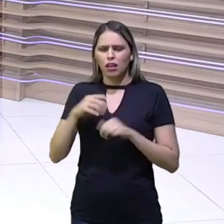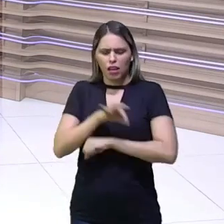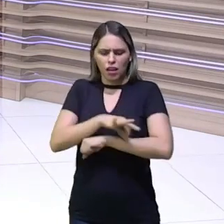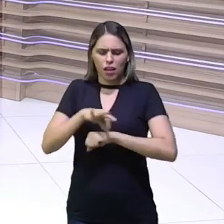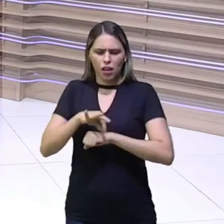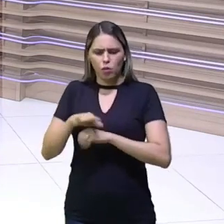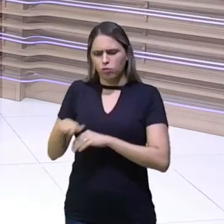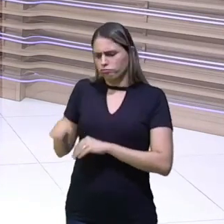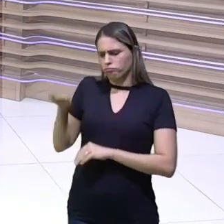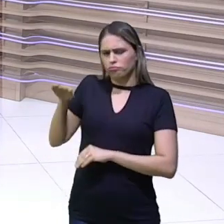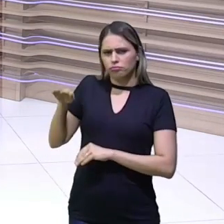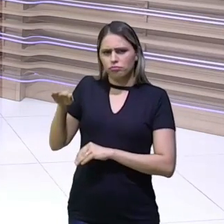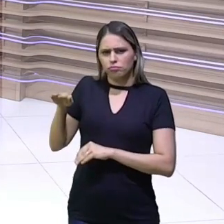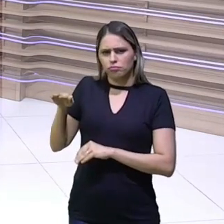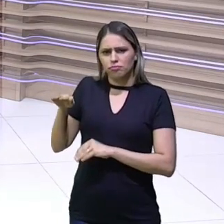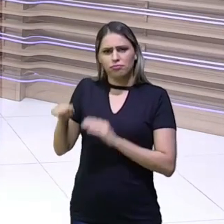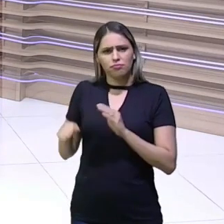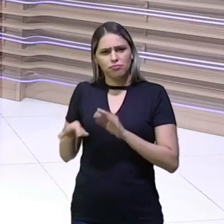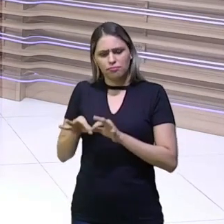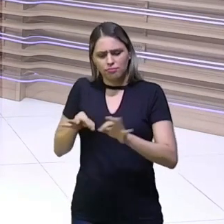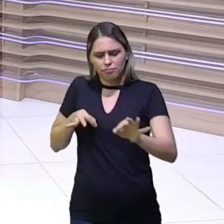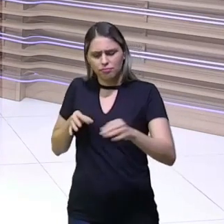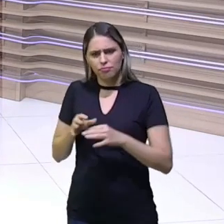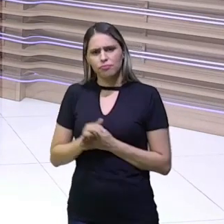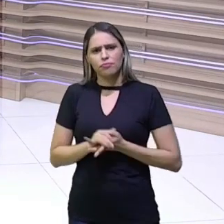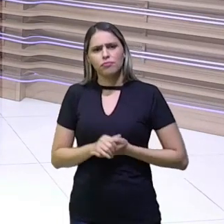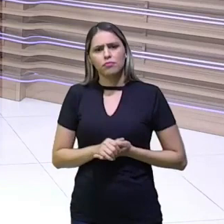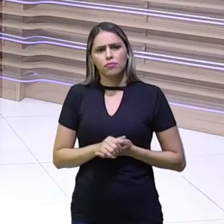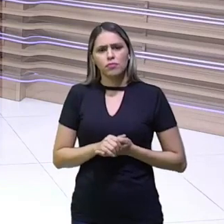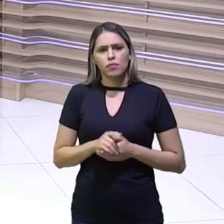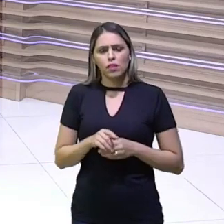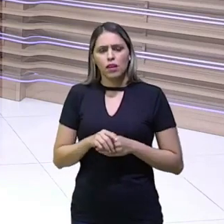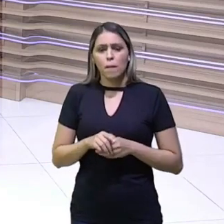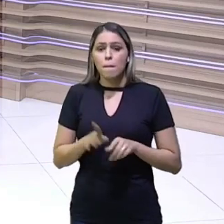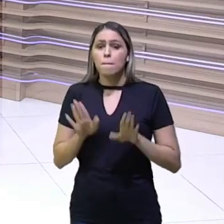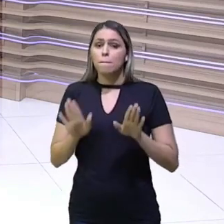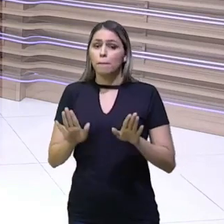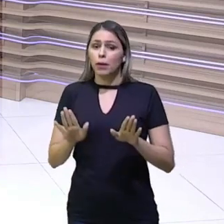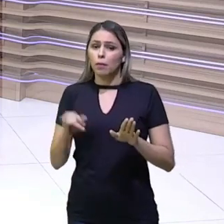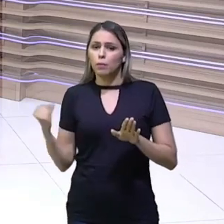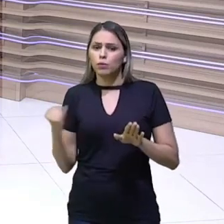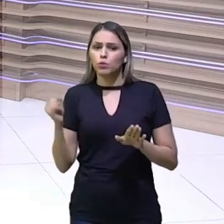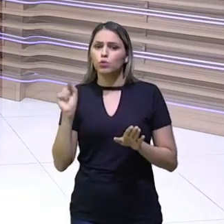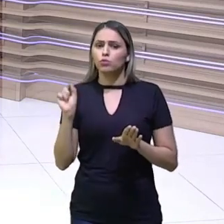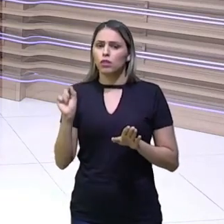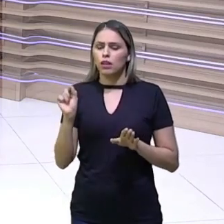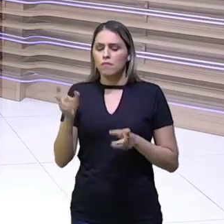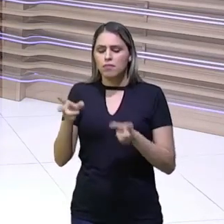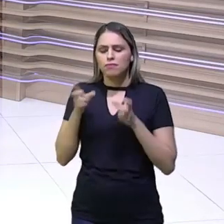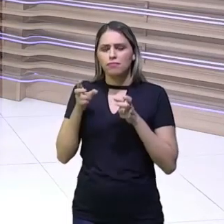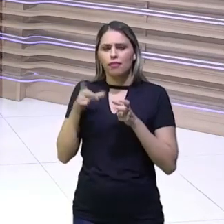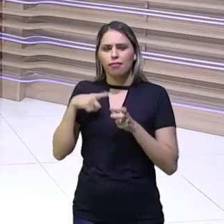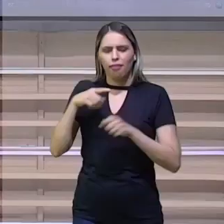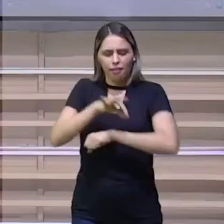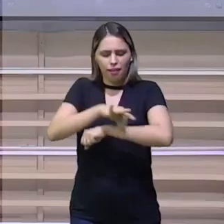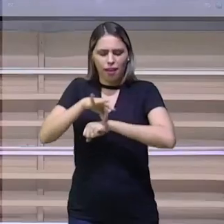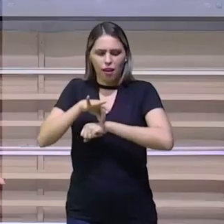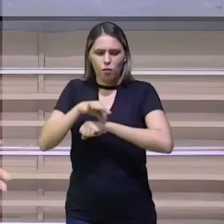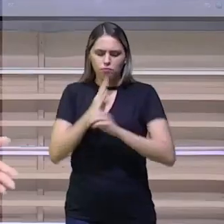chegar naquele tamanho, ela vai passar pelo milímetro, pelo centímetro, até